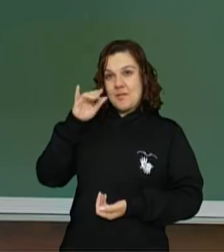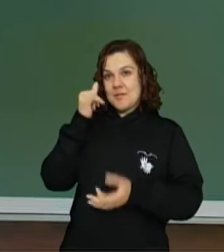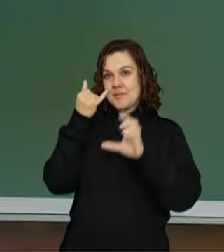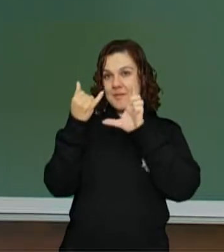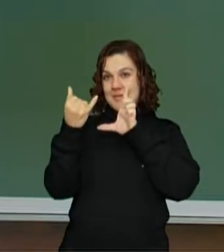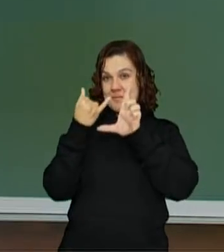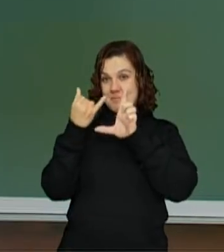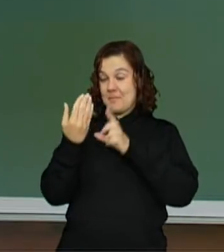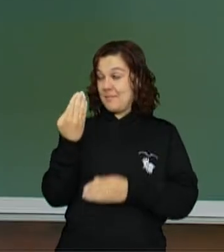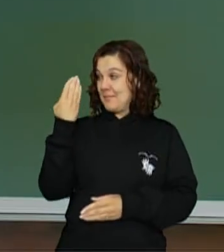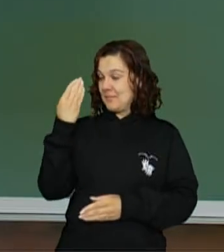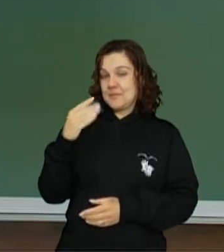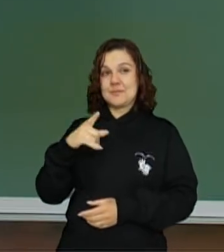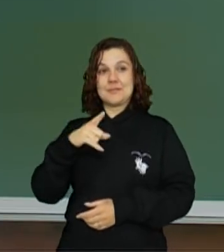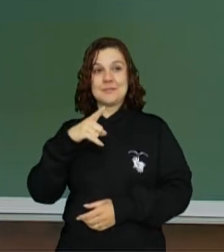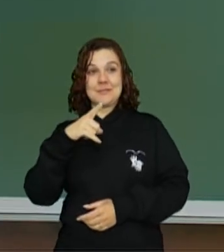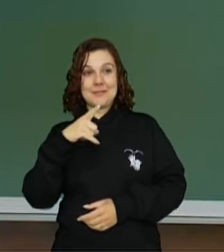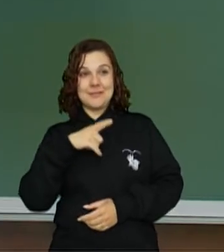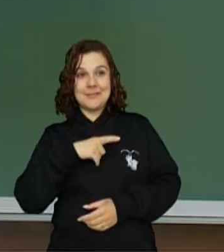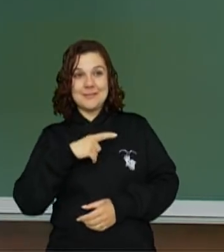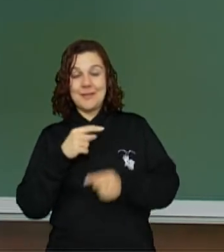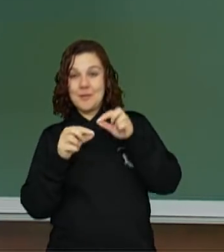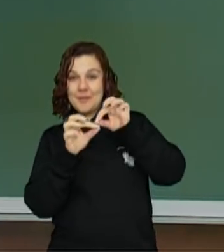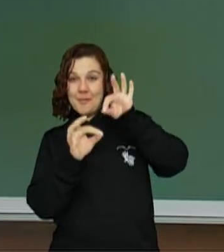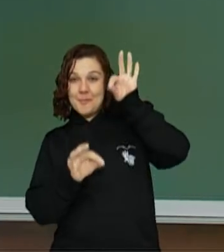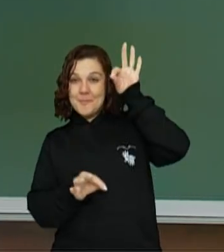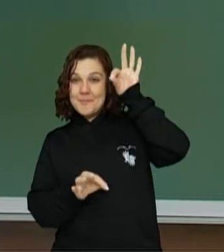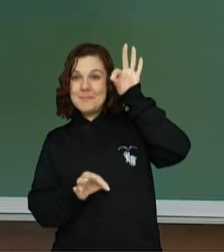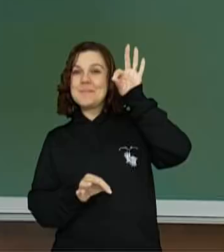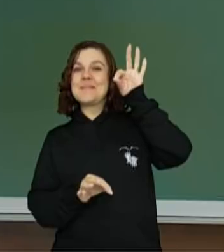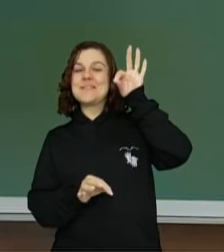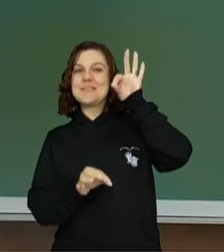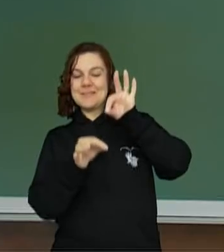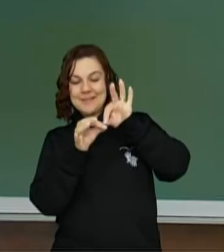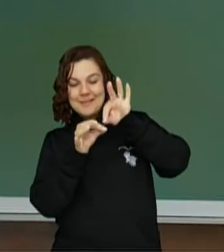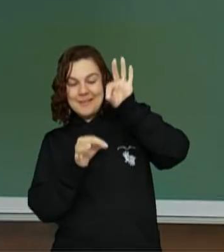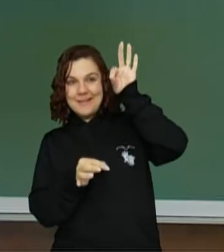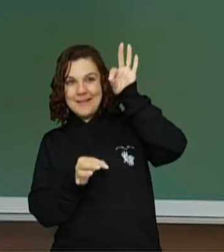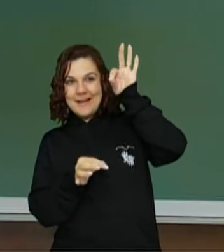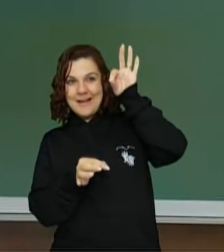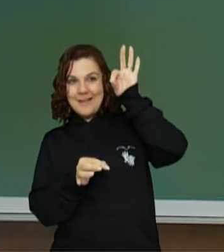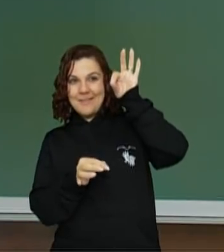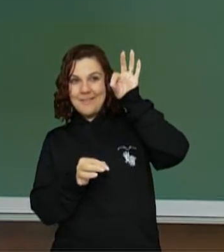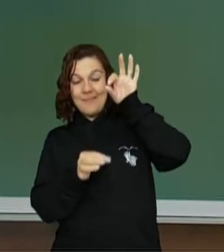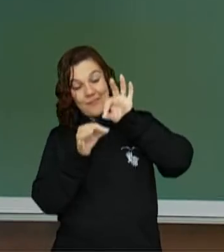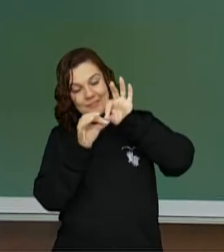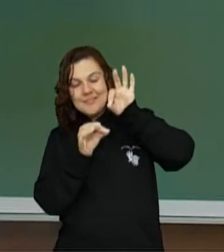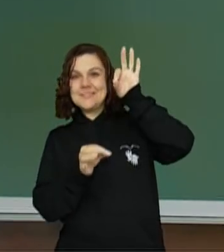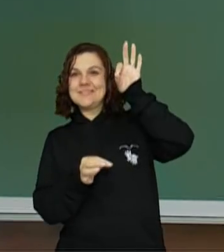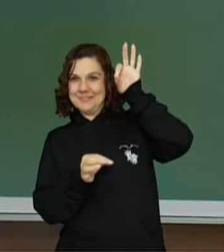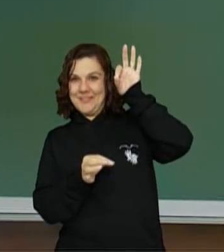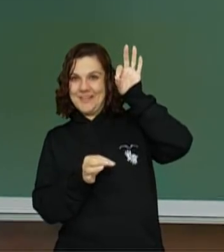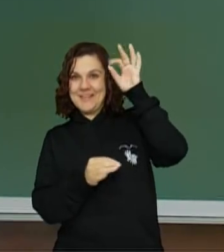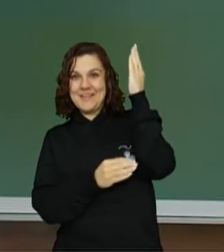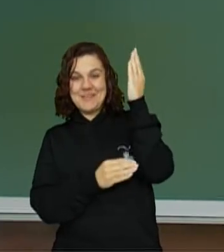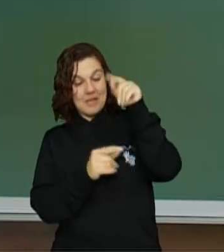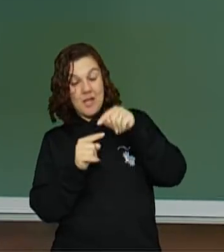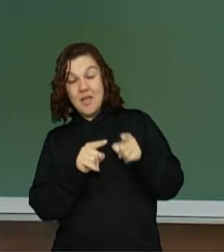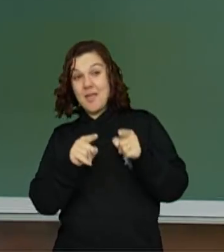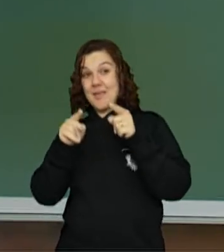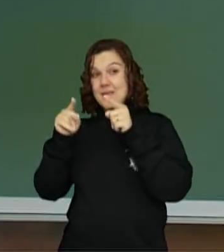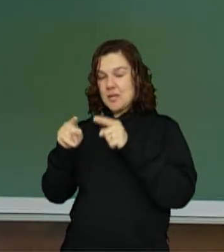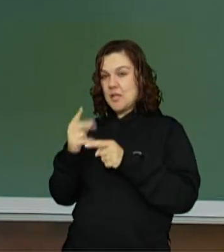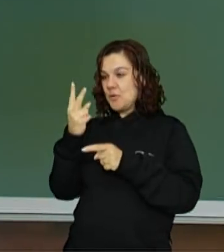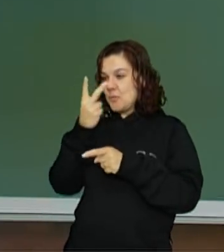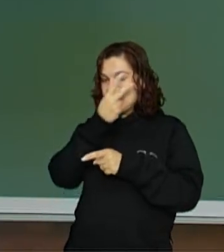imagem, nós temos aqui o bonequinho, ele está medindo aqui com uma régua. Tá? E ali nós